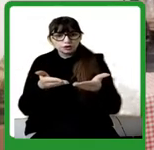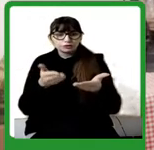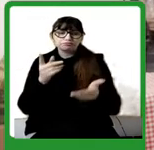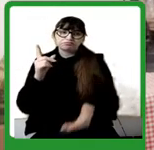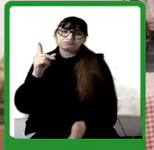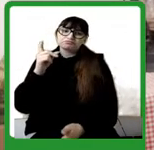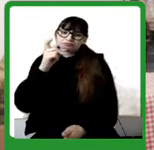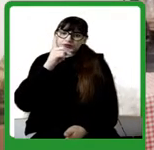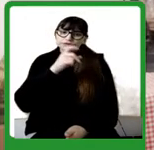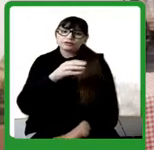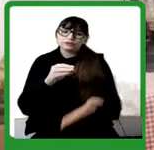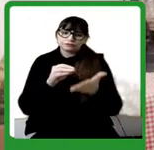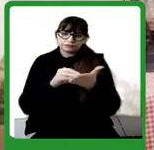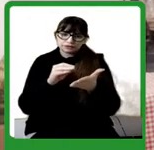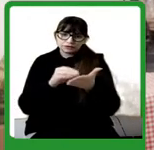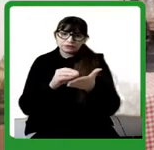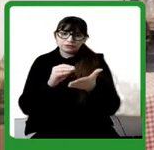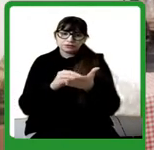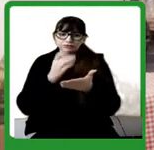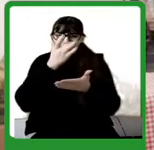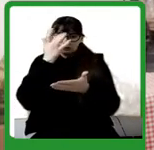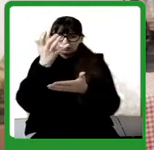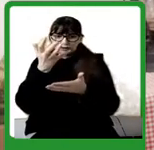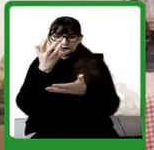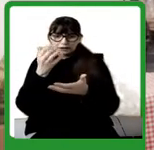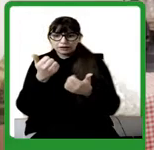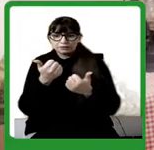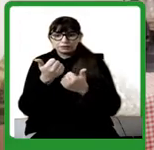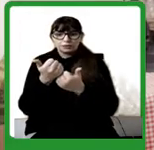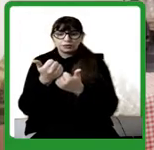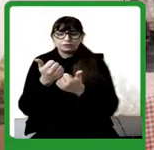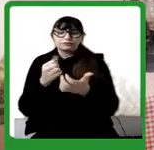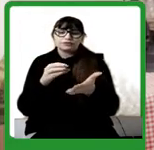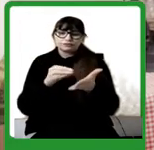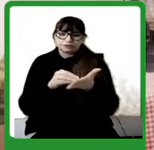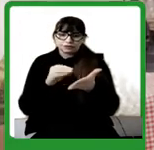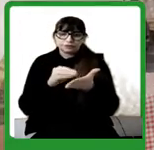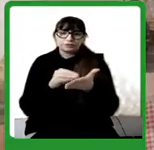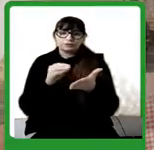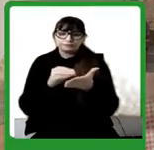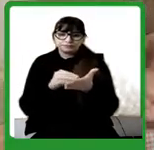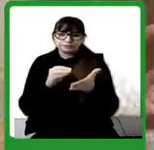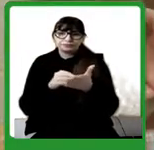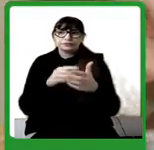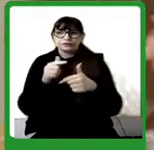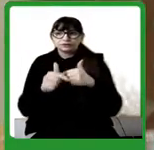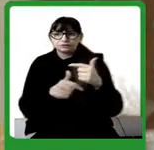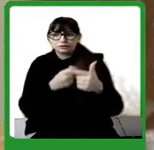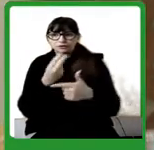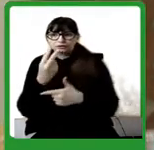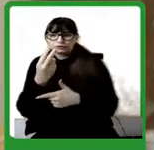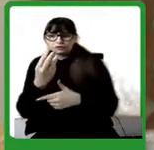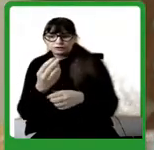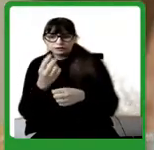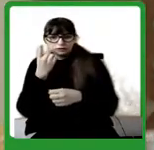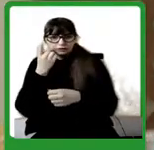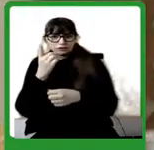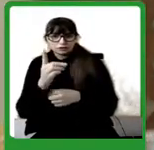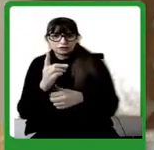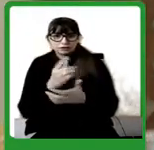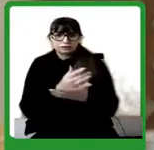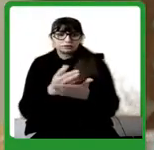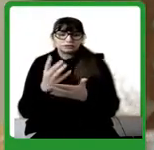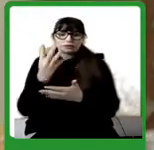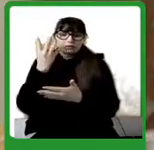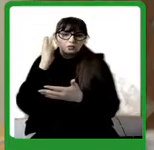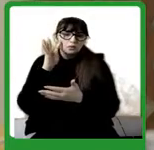pouco, das pessoas querer ajudar uma entidade, a comunidade, né, ir lá trabalhar 2, 3 dias, os festeiros começavam a trabalhar na quarta para